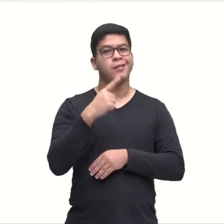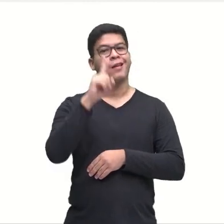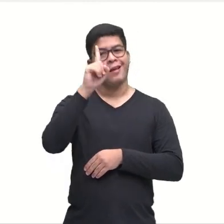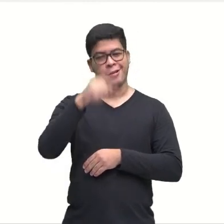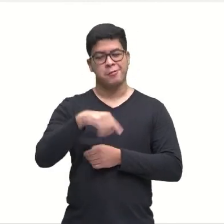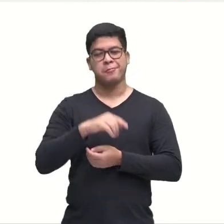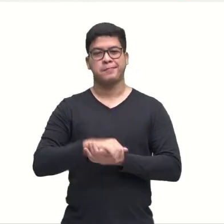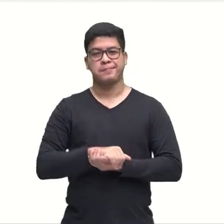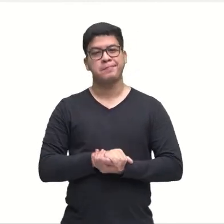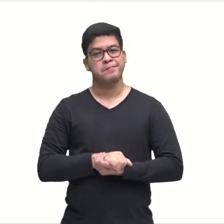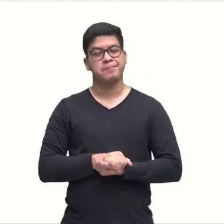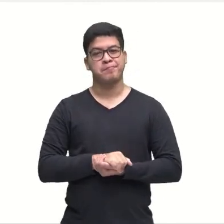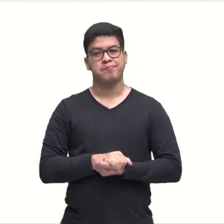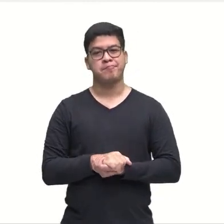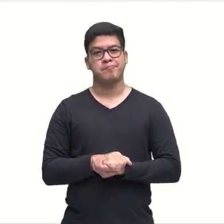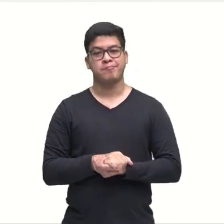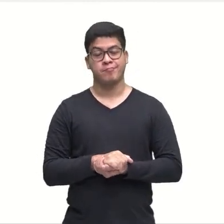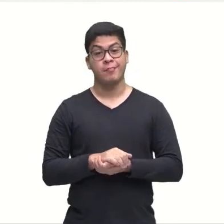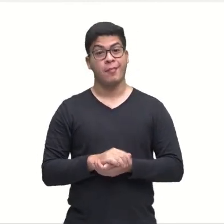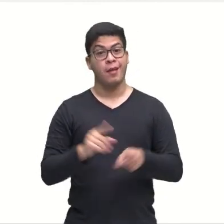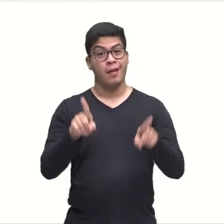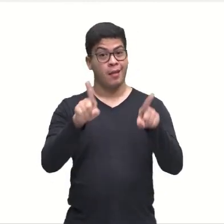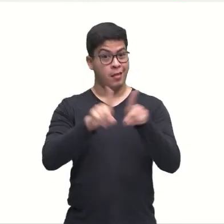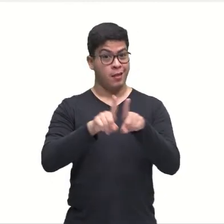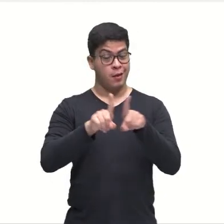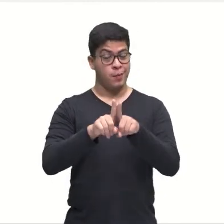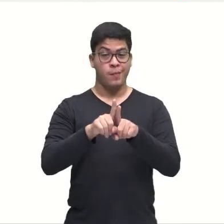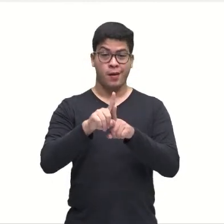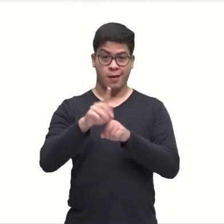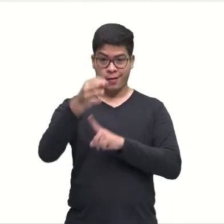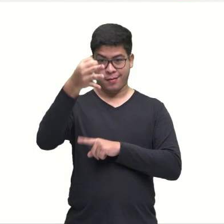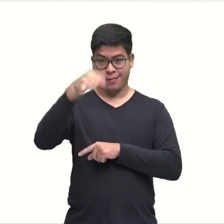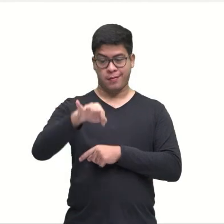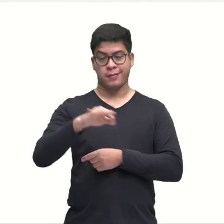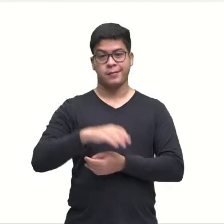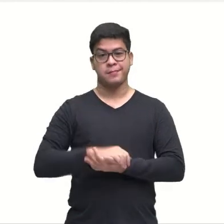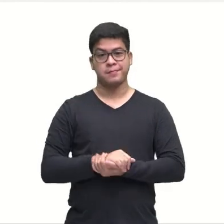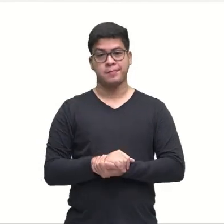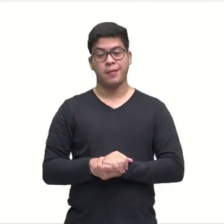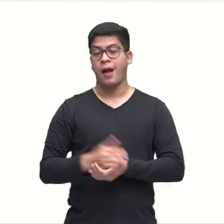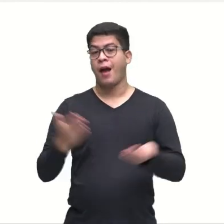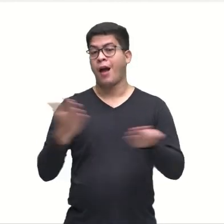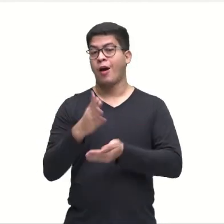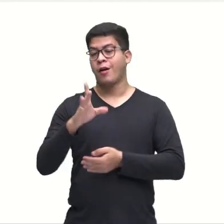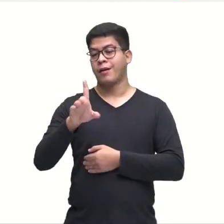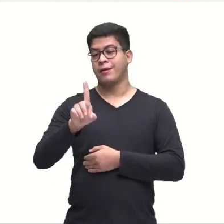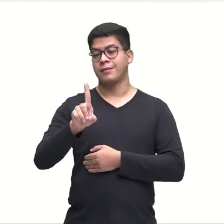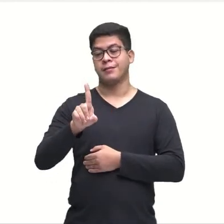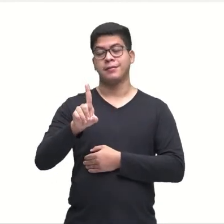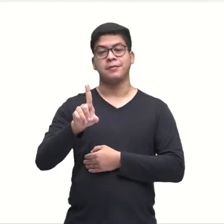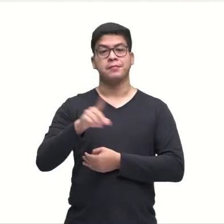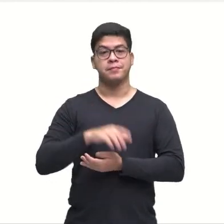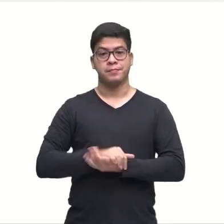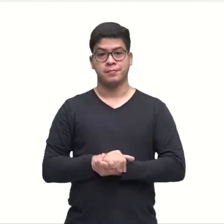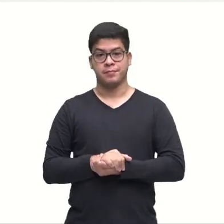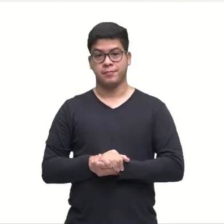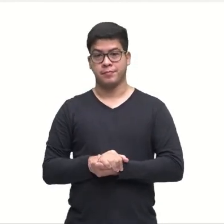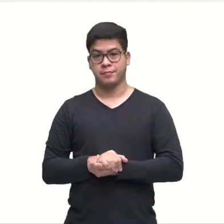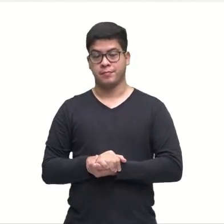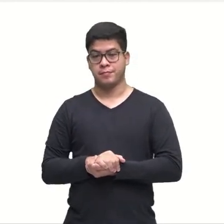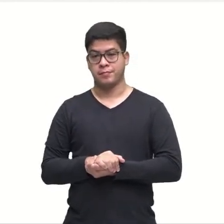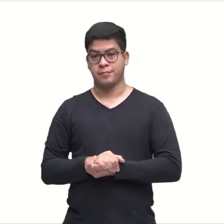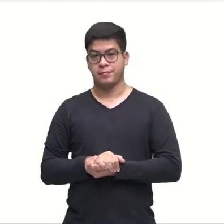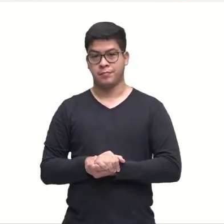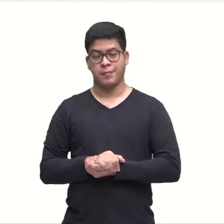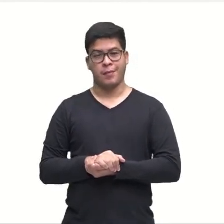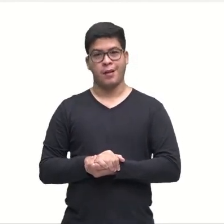120. Então essa aqui também é verdadeira. Vamos ver agora a letra D, ó. A letra D